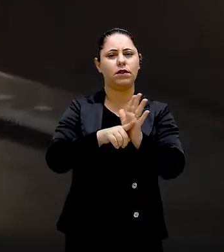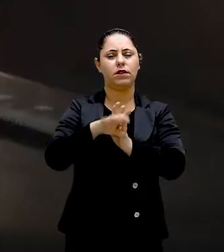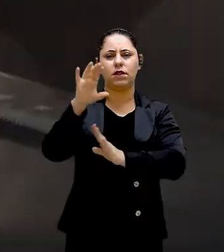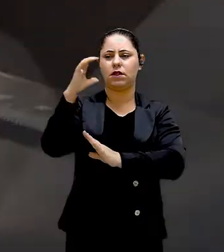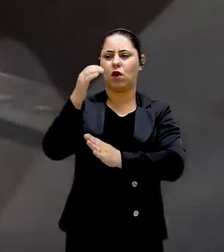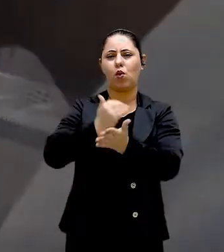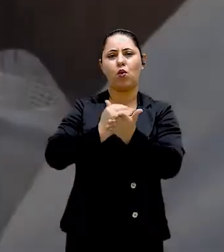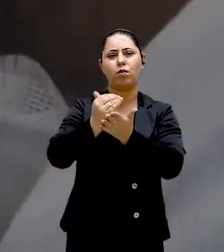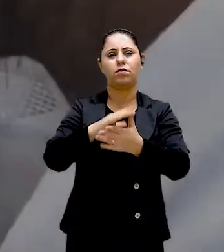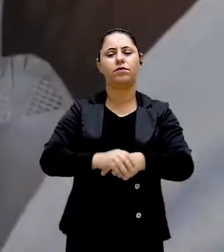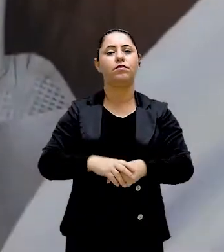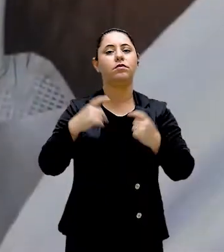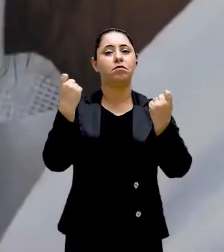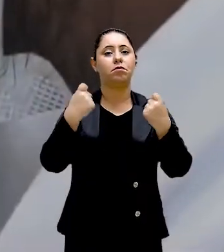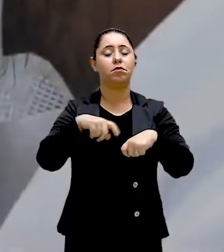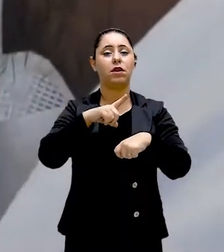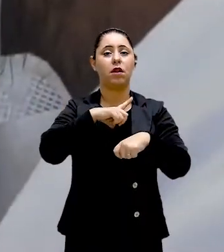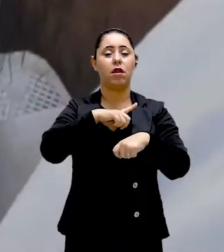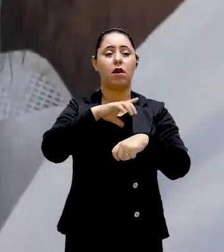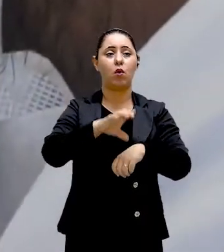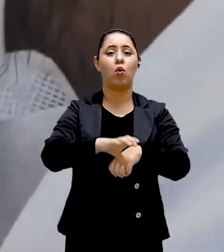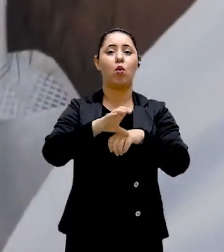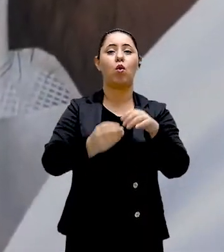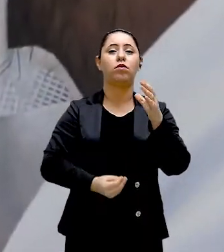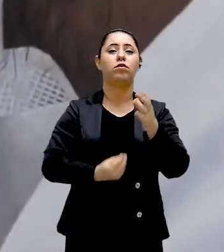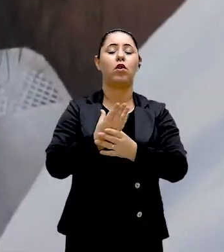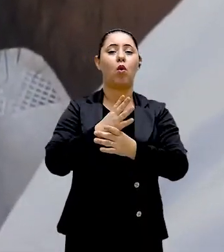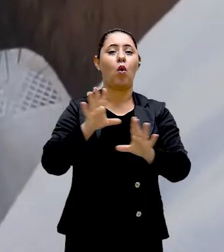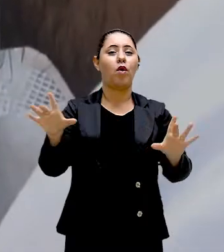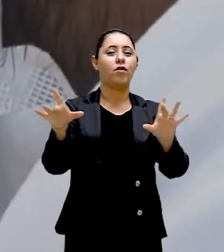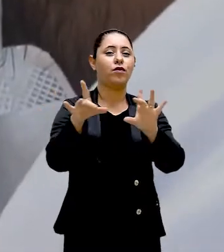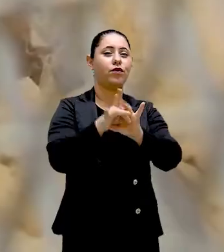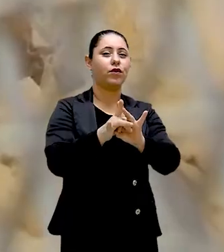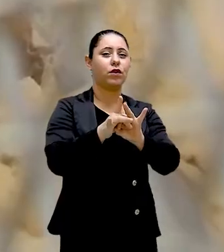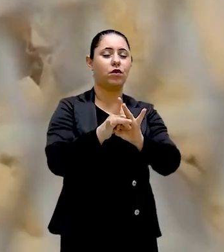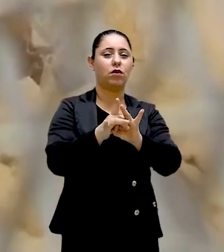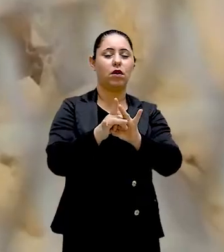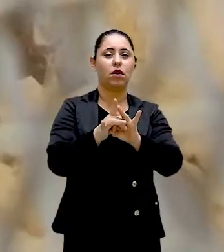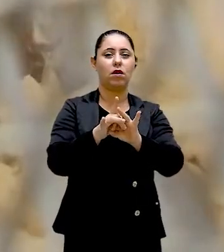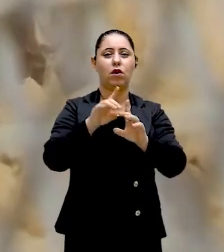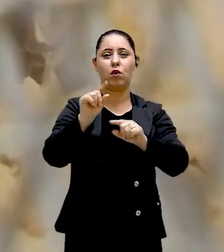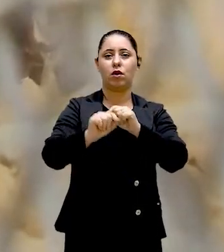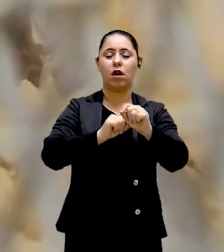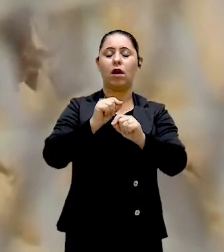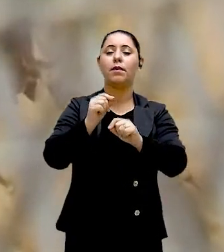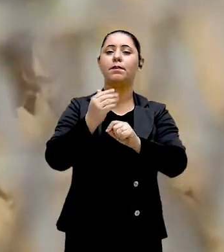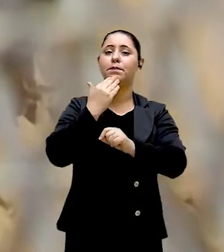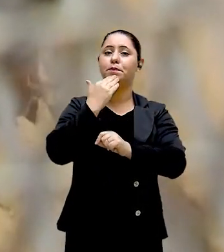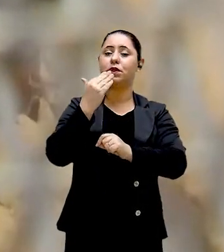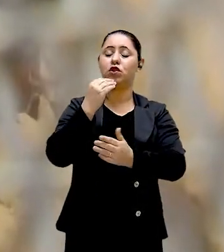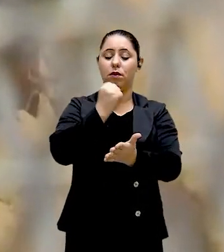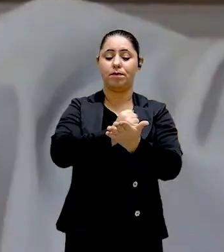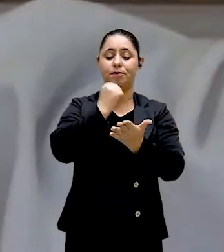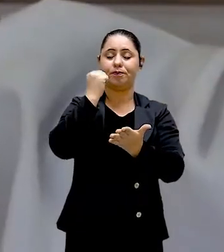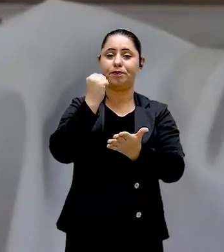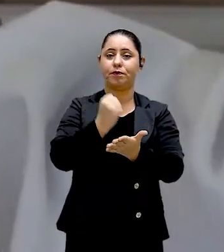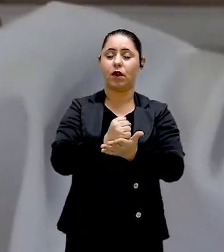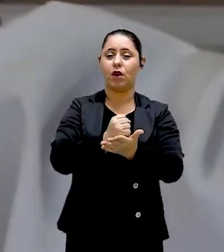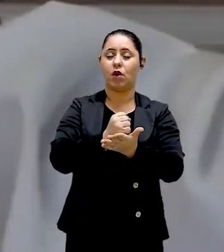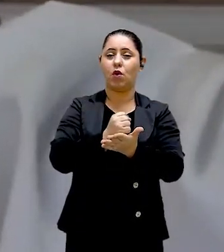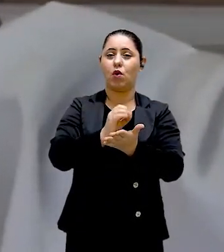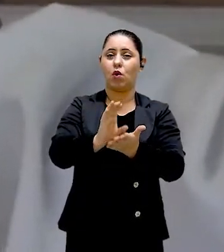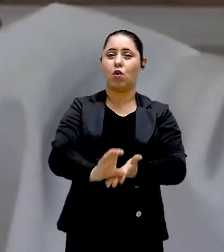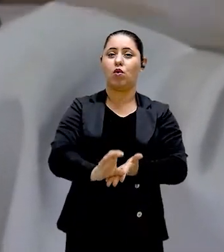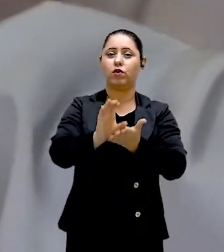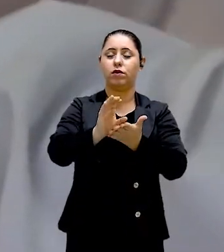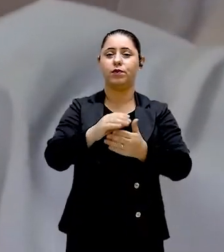ela precisa constituir ou estar vinculada a uma CEUA para requerer credenciamento no CONSEA. São eles que